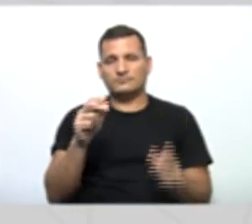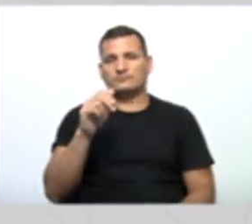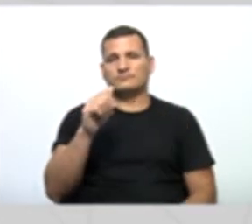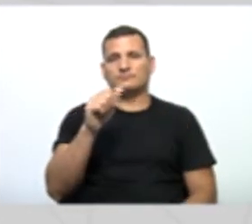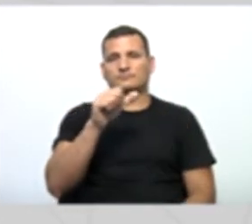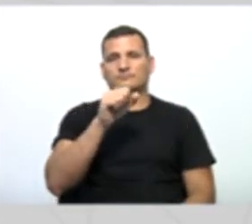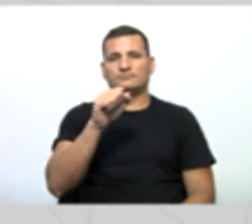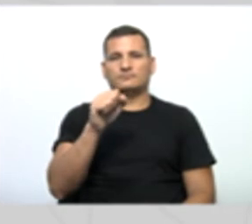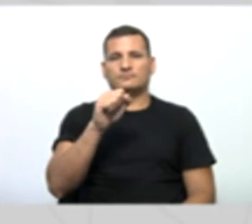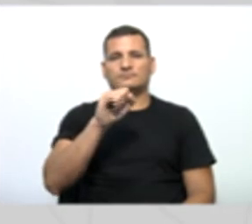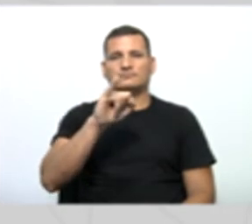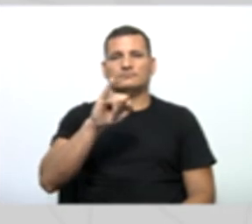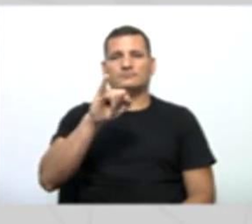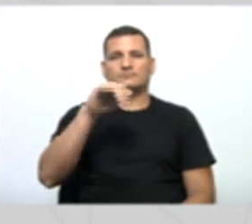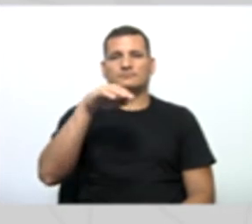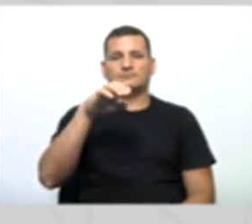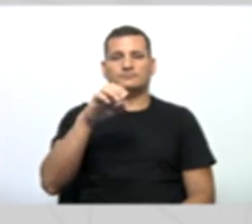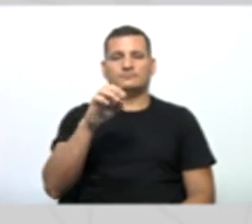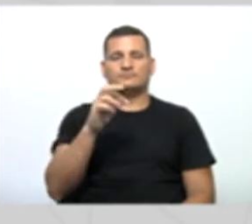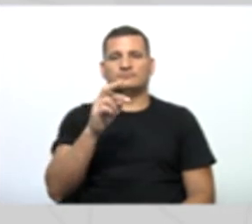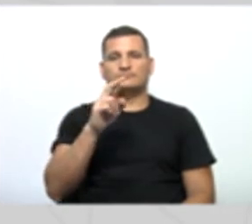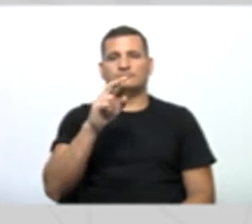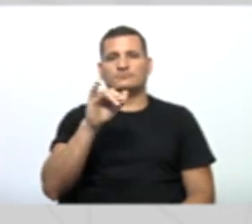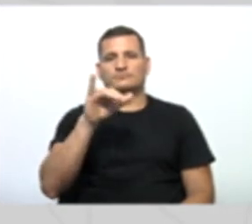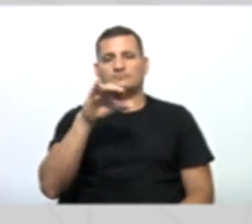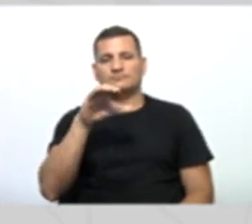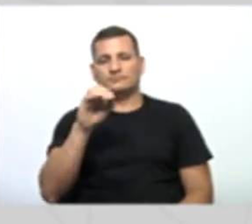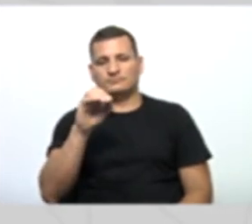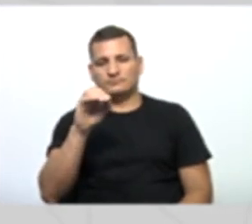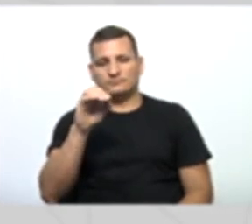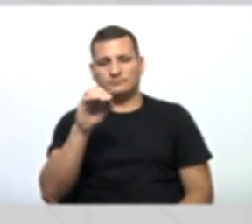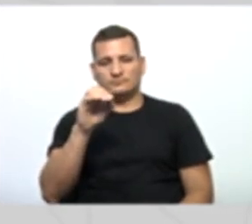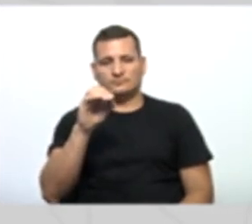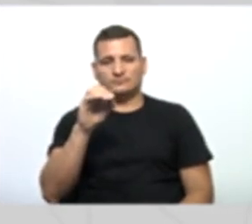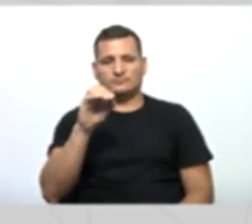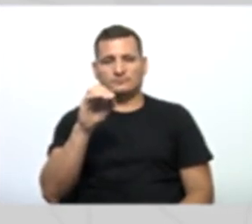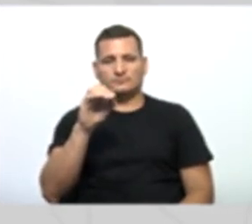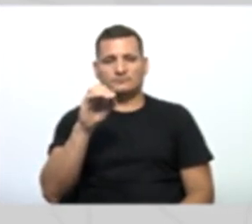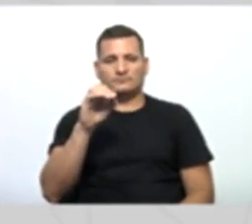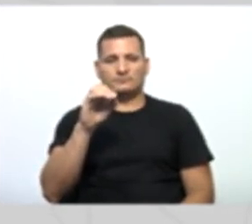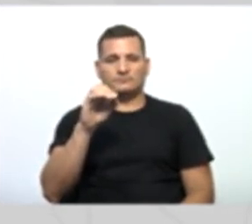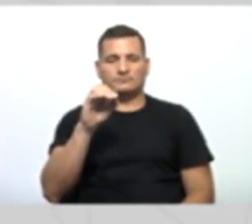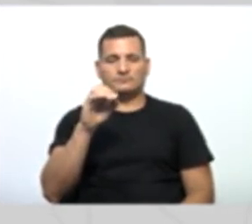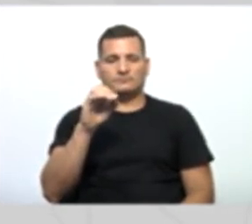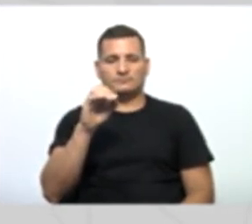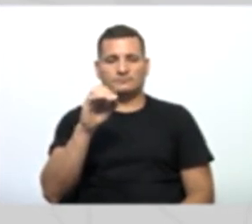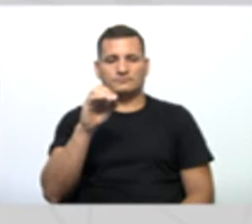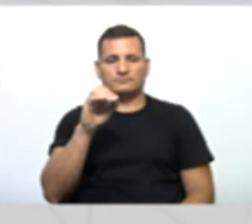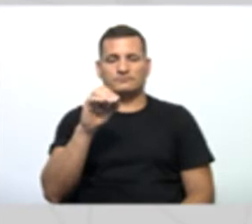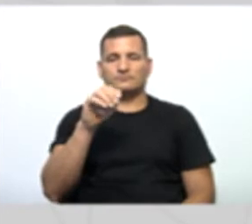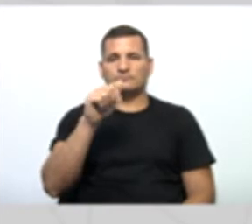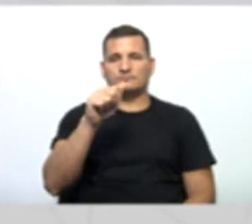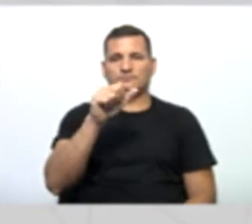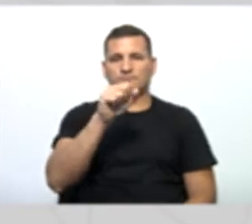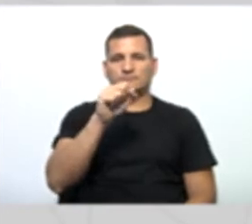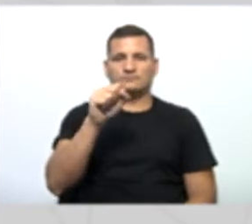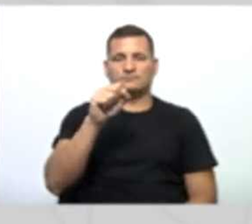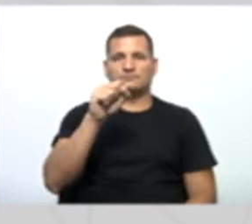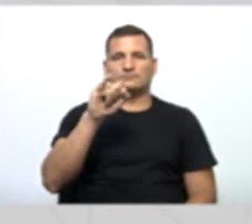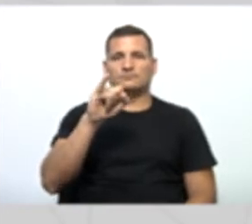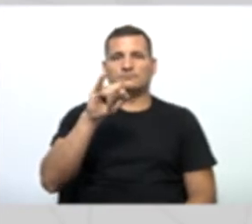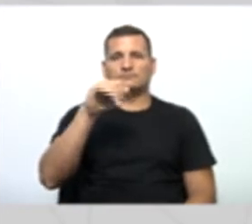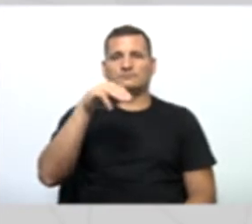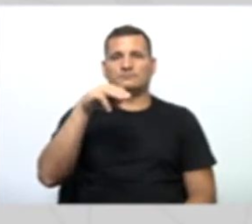assimétrico, que é os 2 tipos de layout a ser construído. Esse assimétrico aqui, o Silmar,